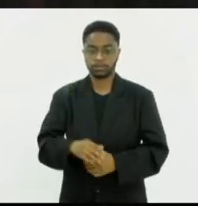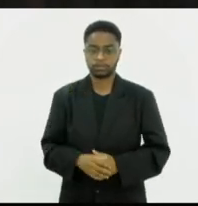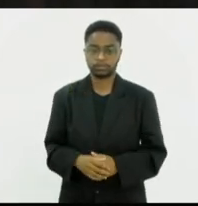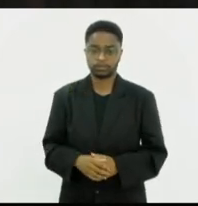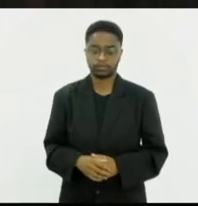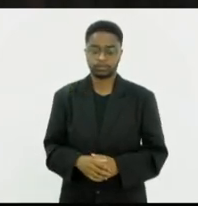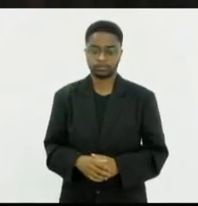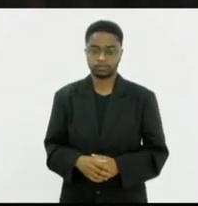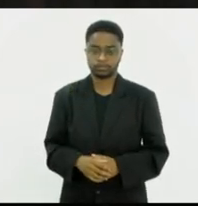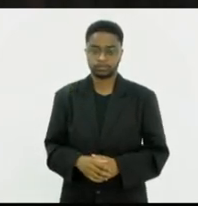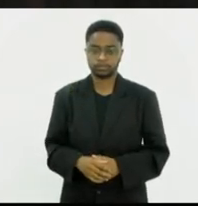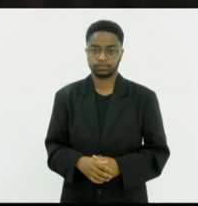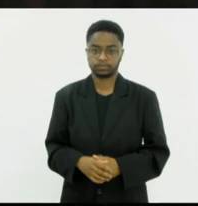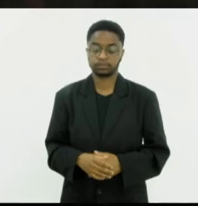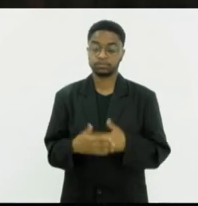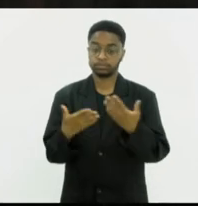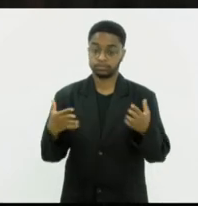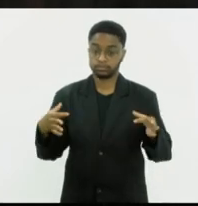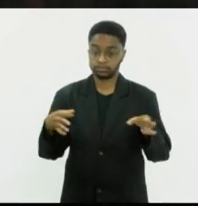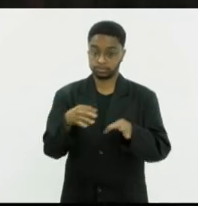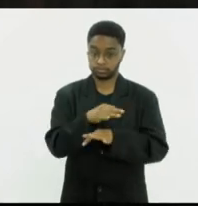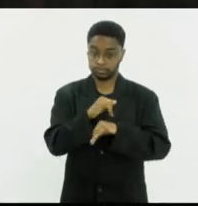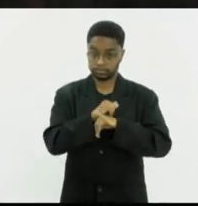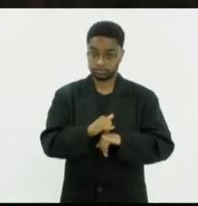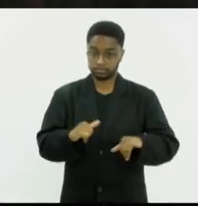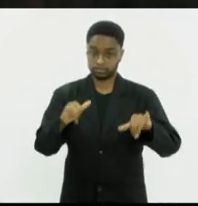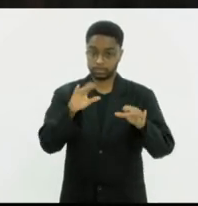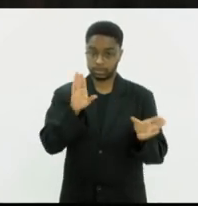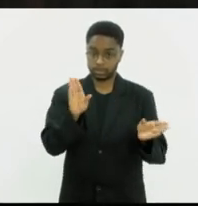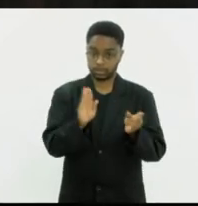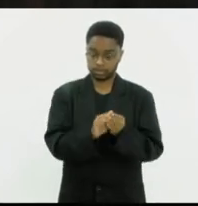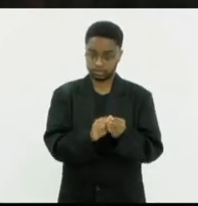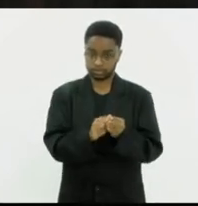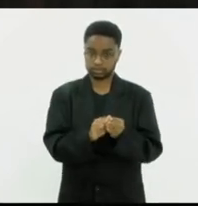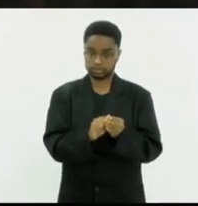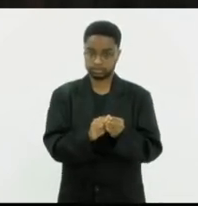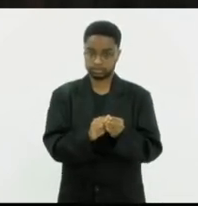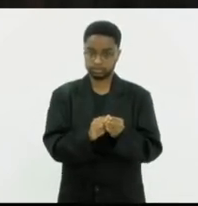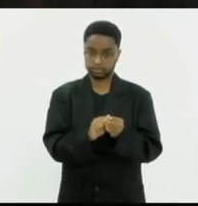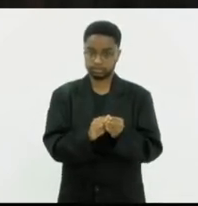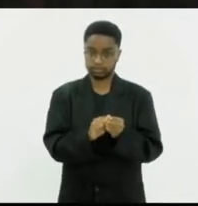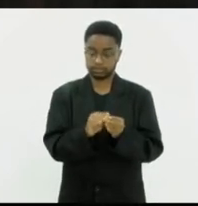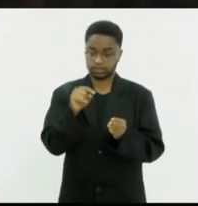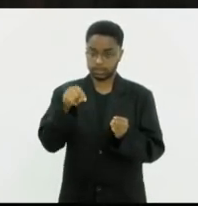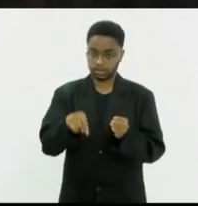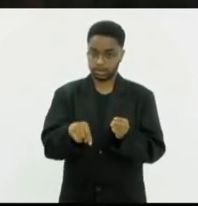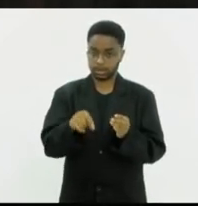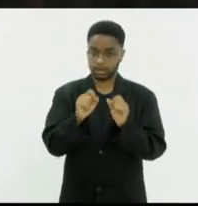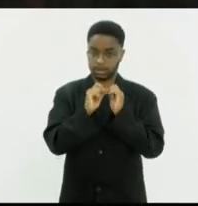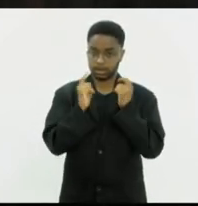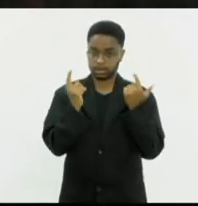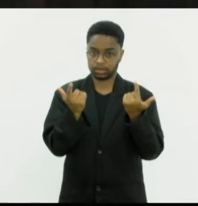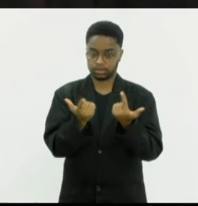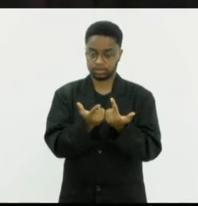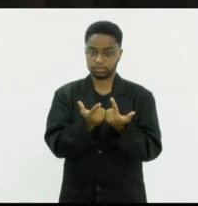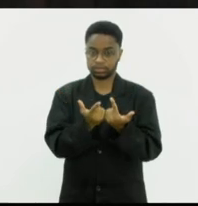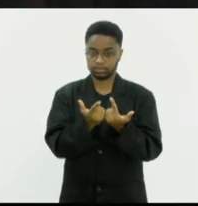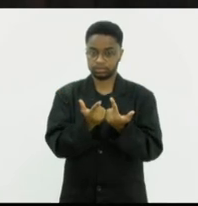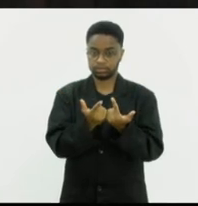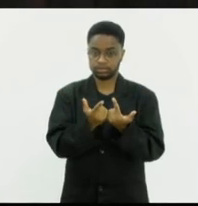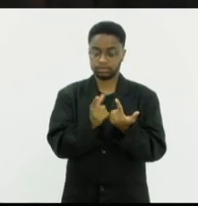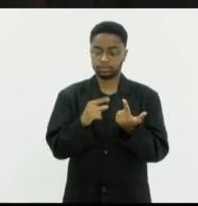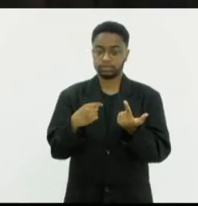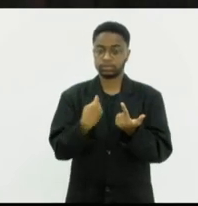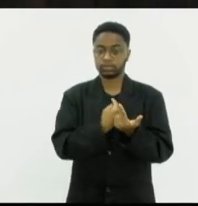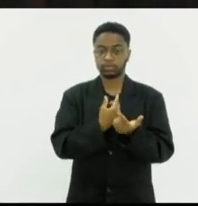Dito isso, senhor presidente, de forma sintética, esta Assembleia Legislativa abriu